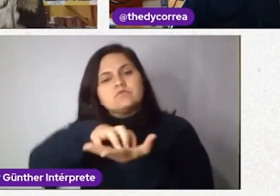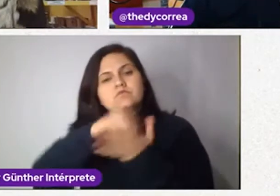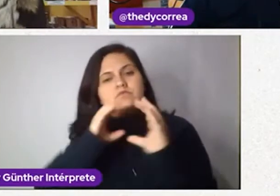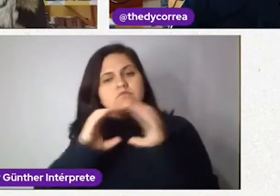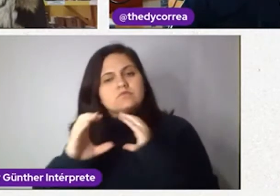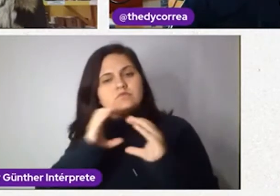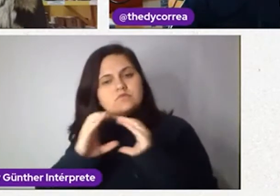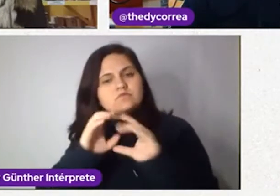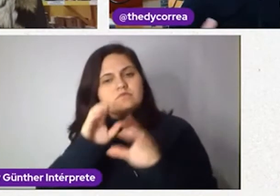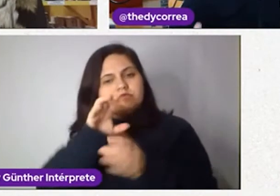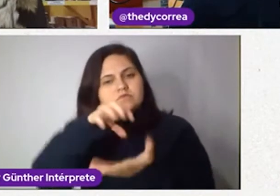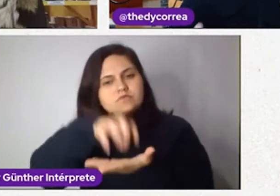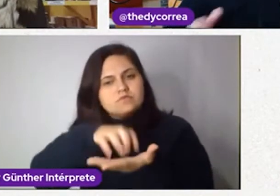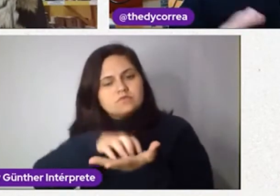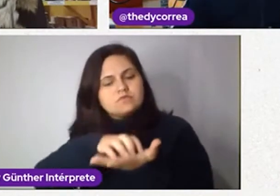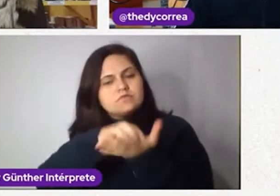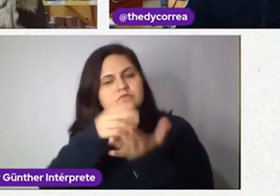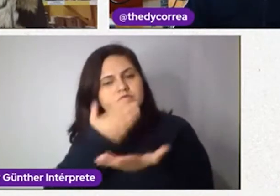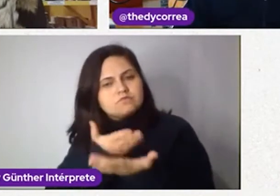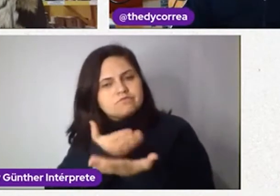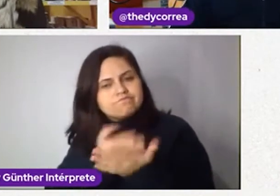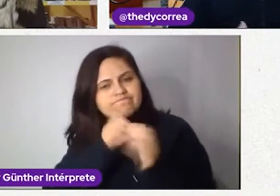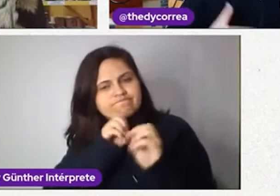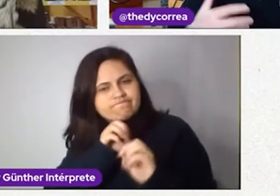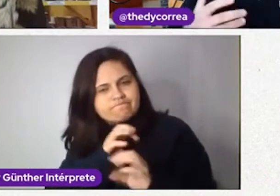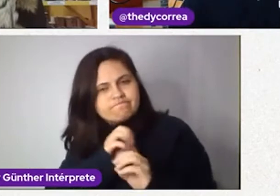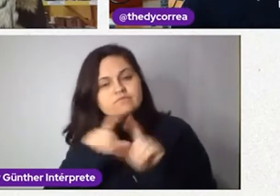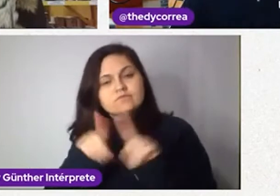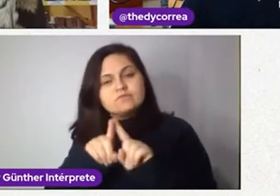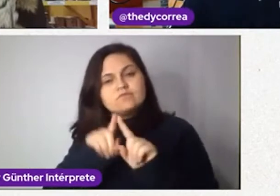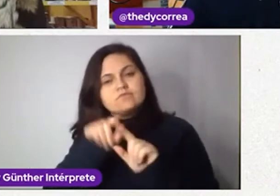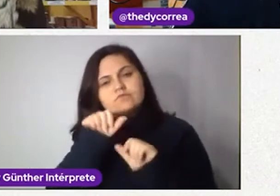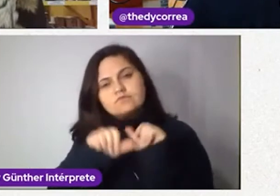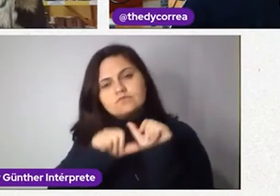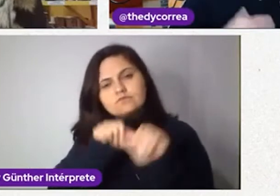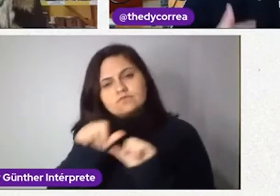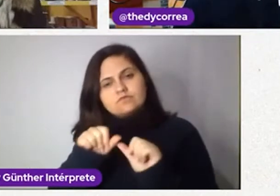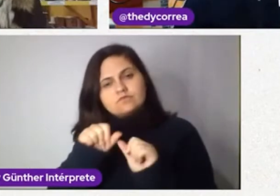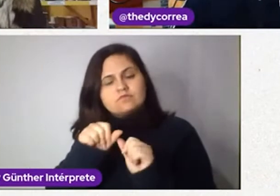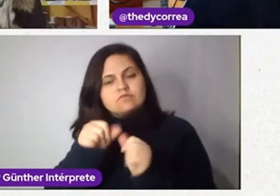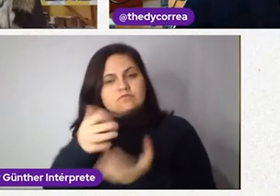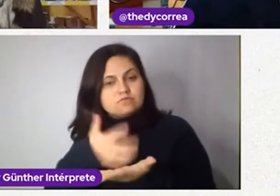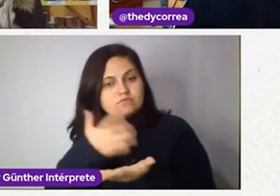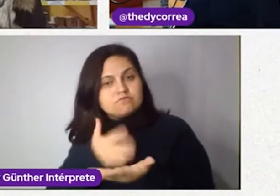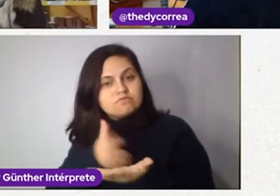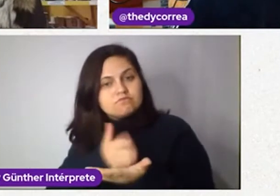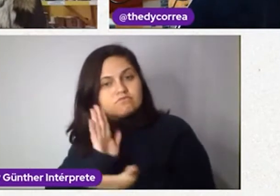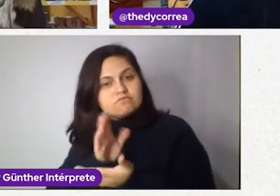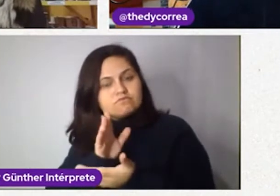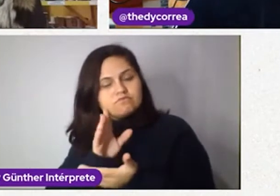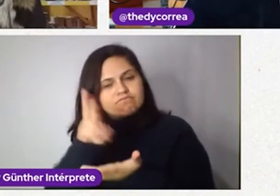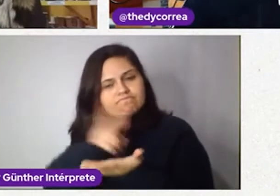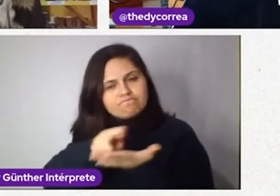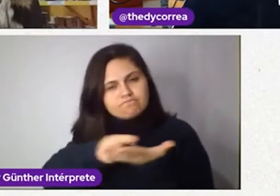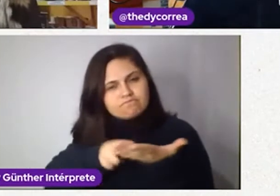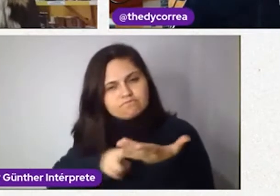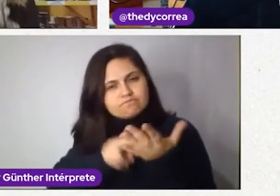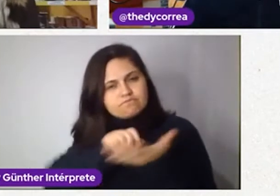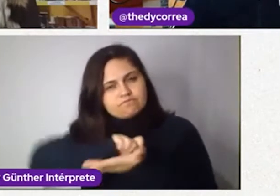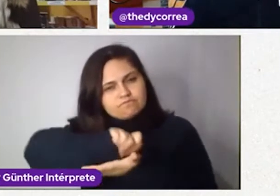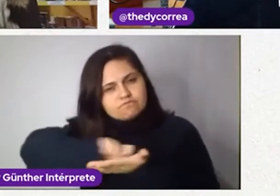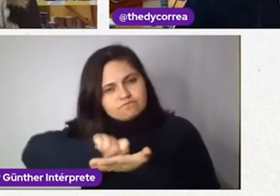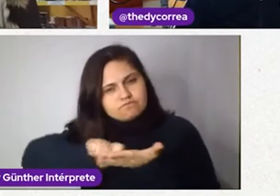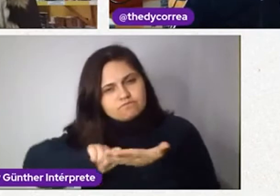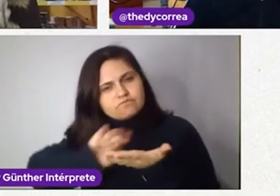comunicação. E isso está se transformando num livro, que já está roteirizado e que eu já estou escrevendo, né?